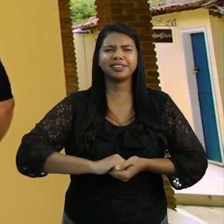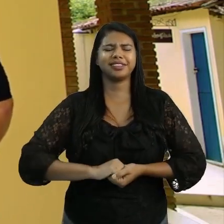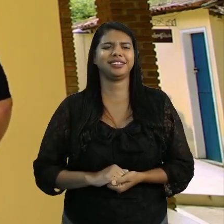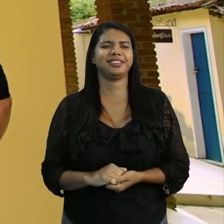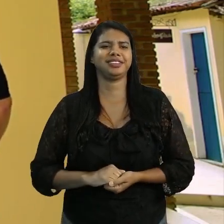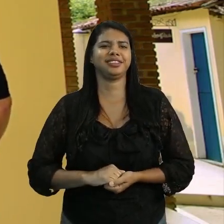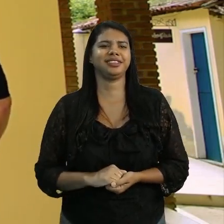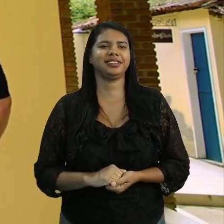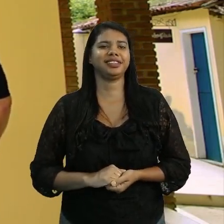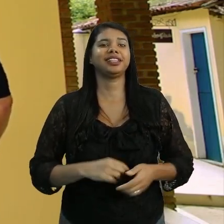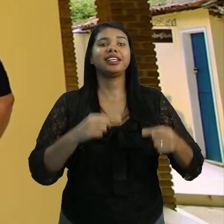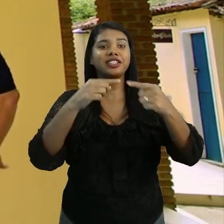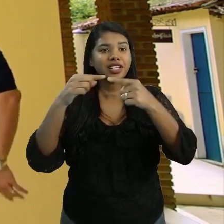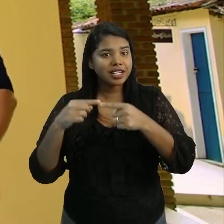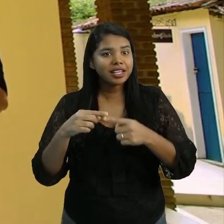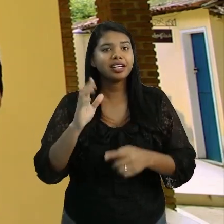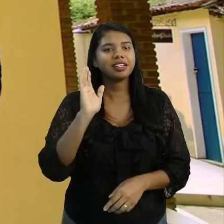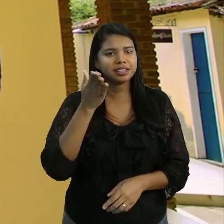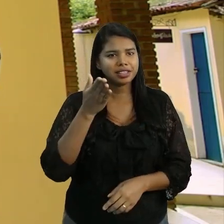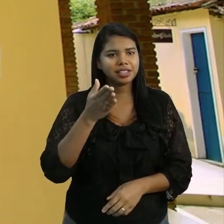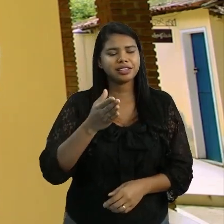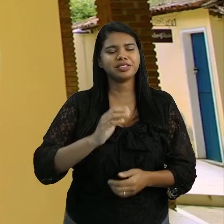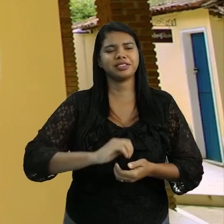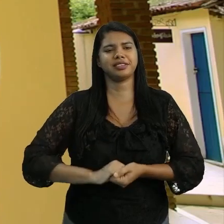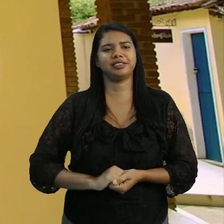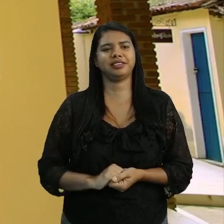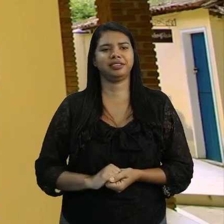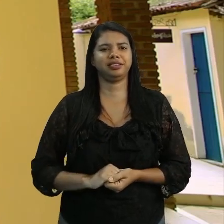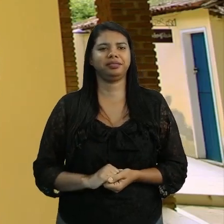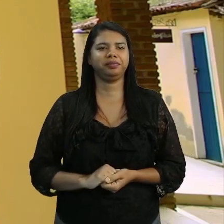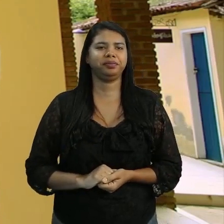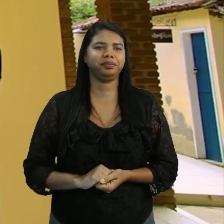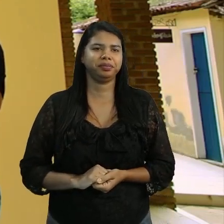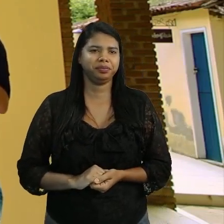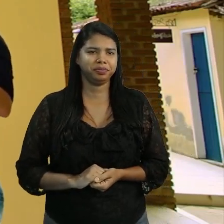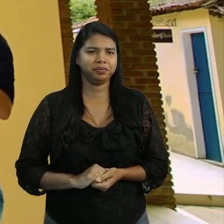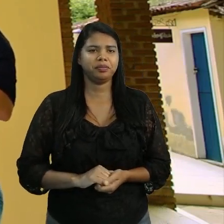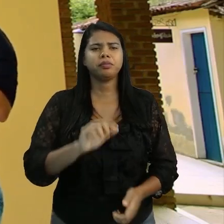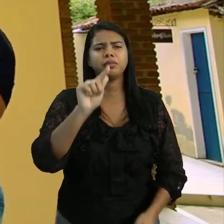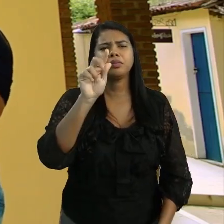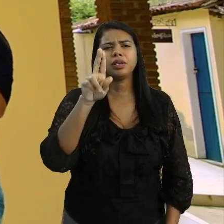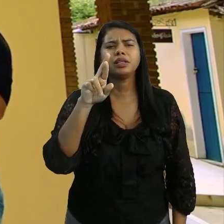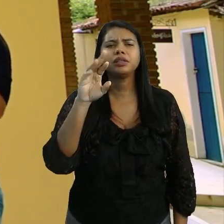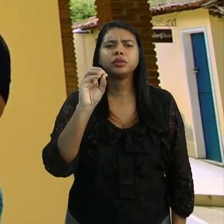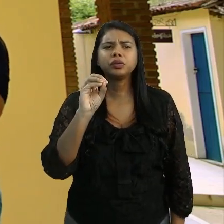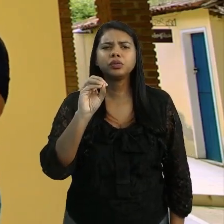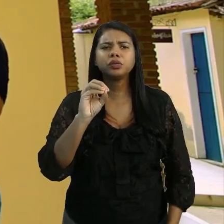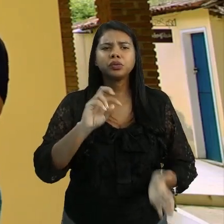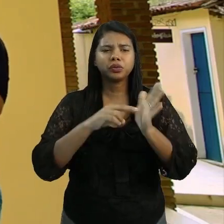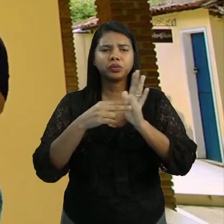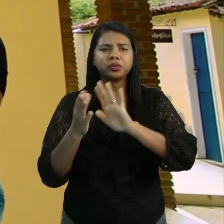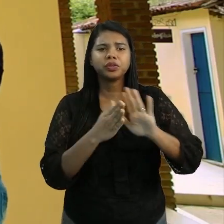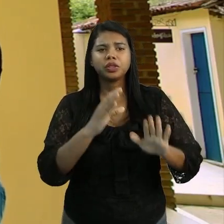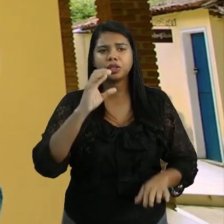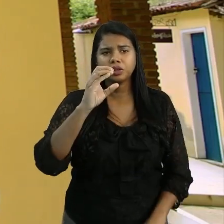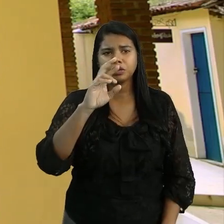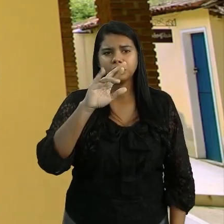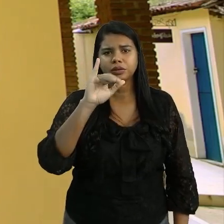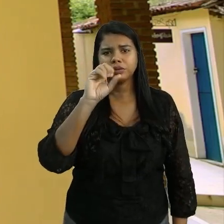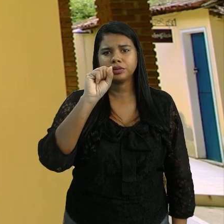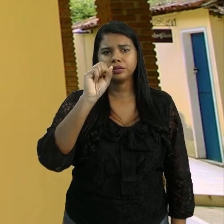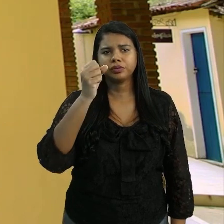muitas vezes lá fora, eu me apresento como Guru Krishna. Dependendo da situação, do ambiente, as pessoas me perguntam, eu me apresento como Guilherme